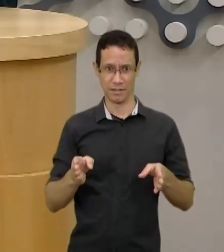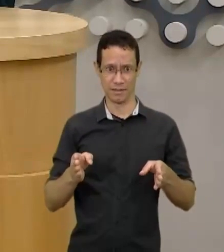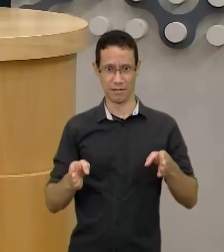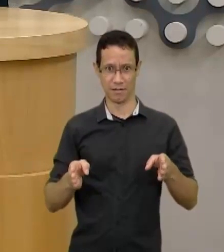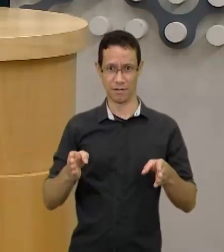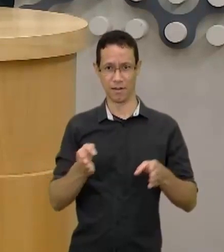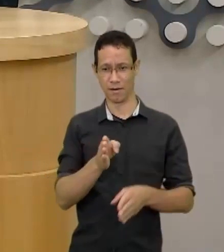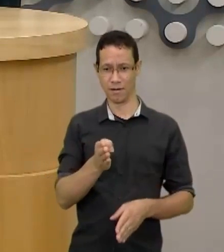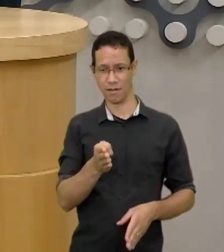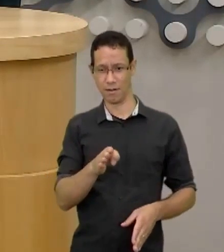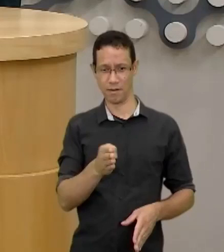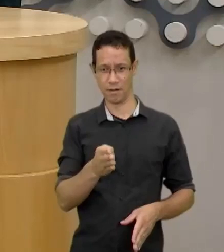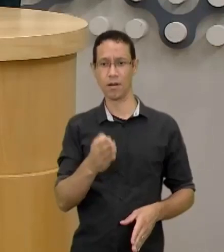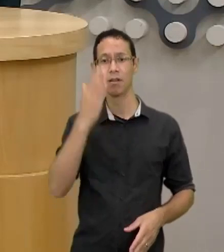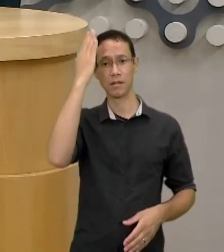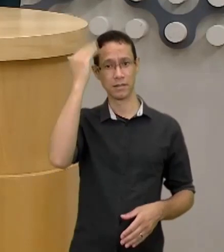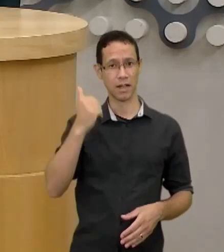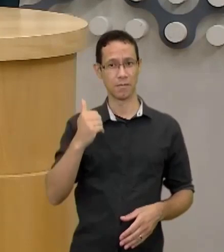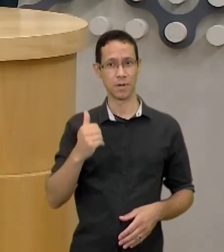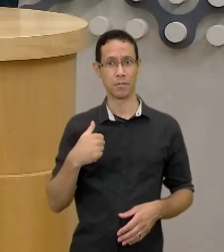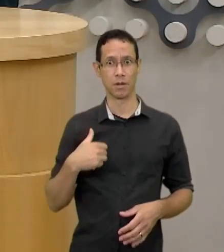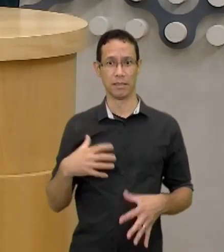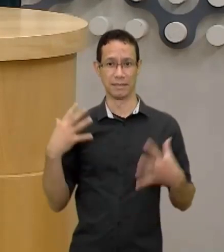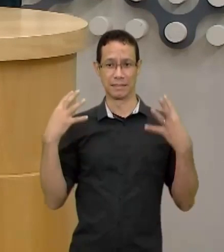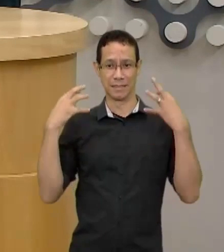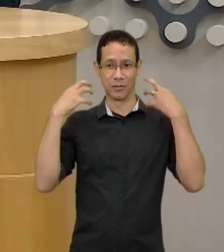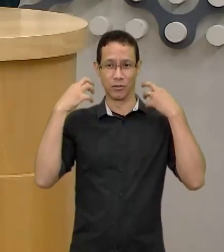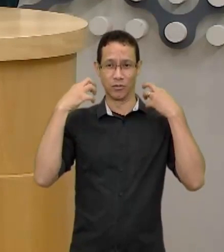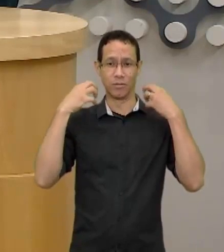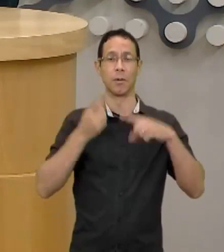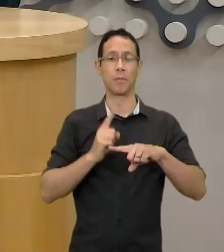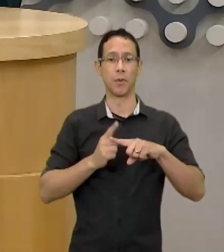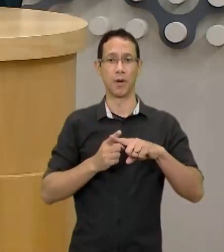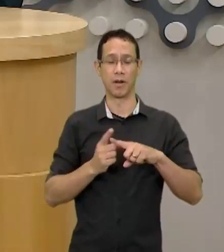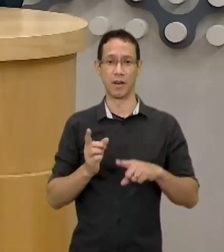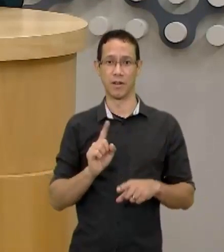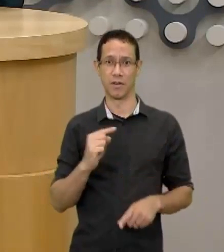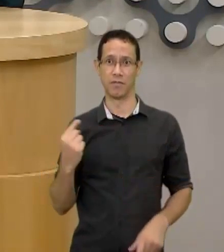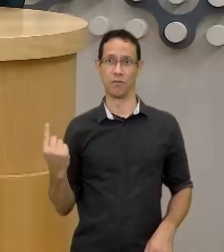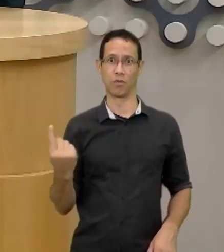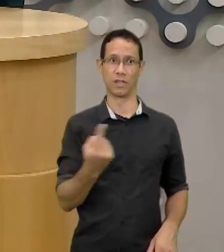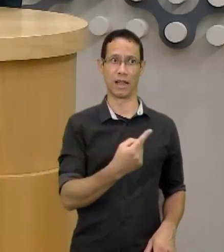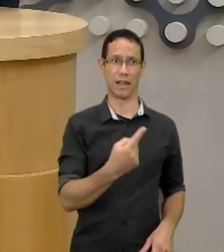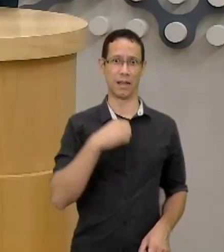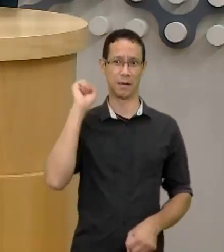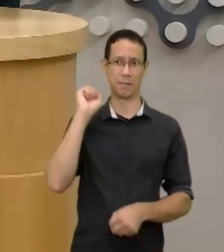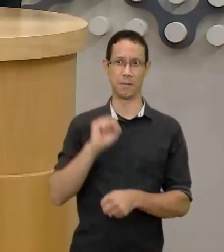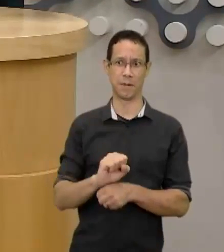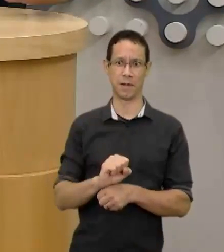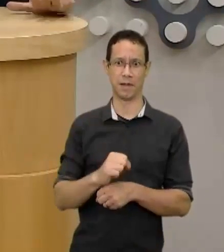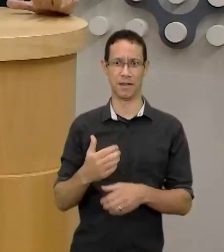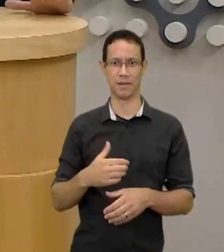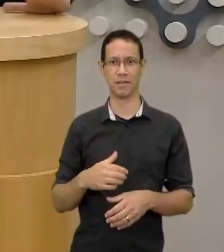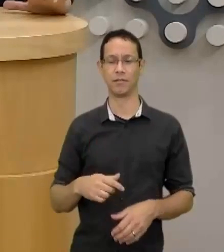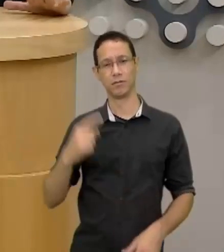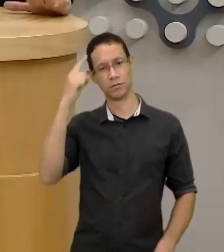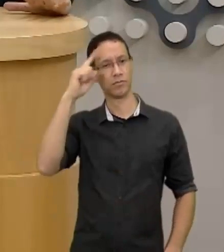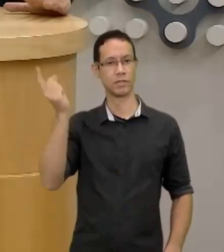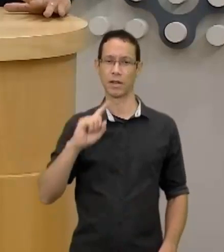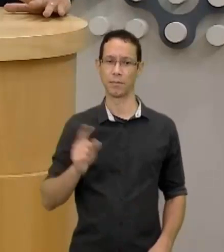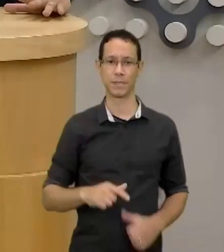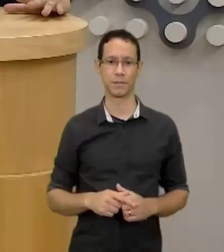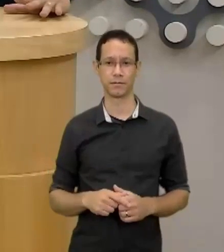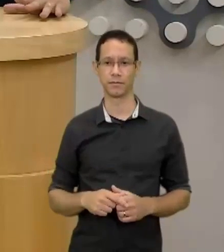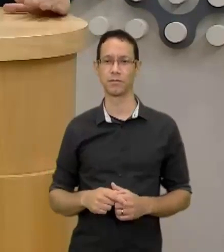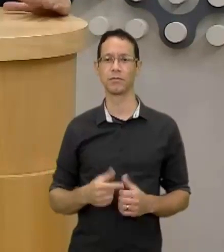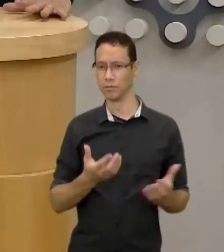equilibrar, né? E isso eu sei. Agora, eu sou muito tenso. Porque se tiver que voltar, tiver que parar, frear, eu não sei. Vamos andar de moto,